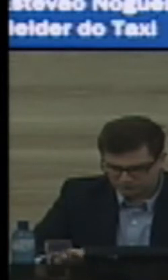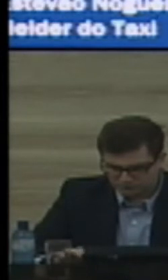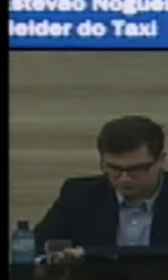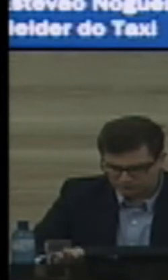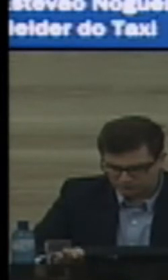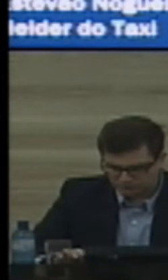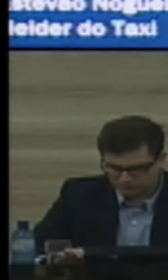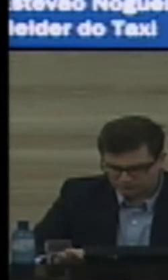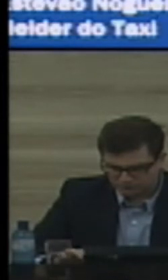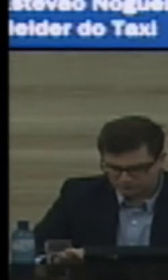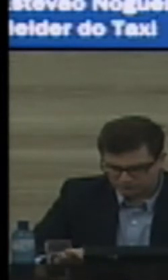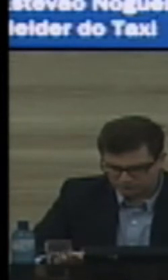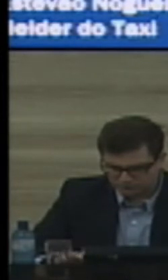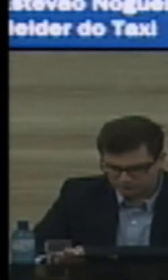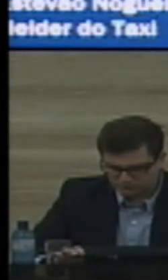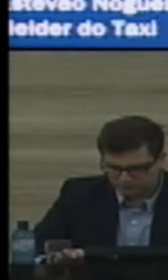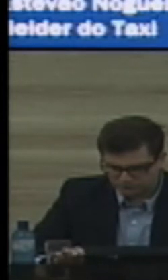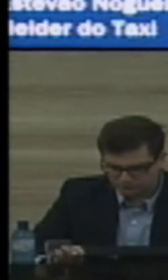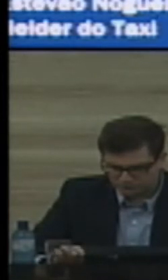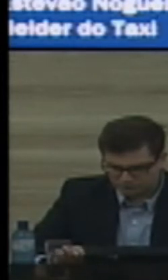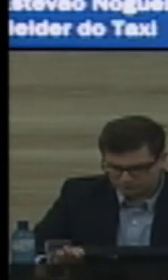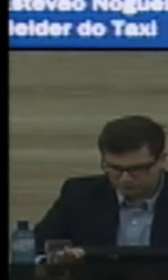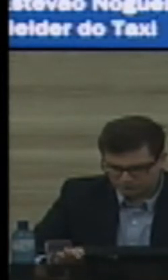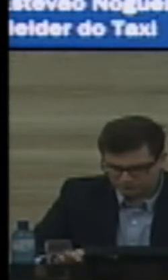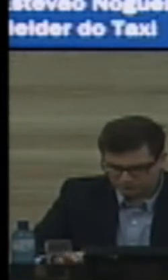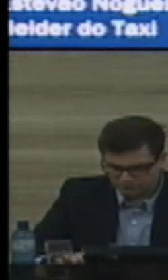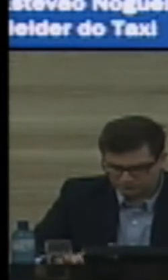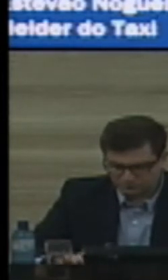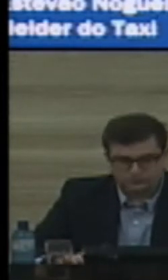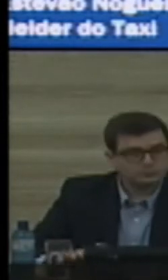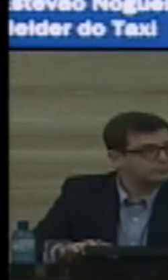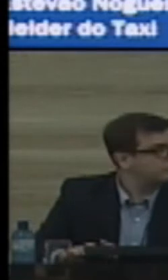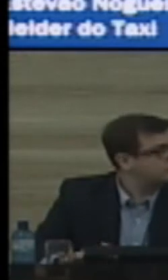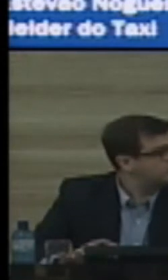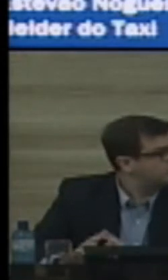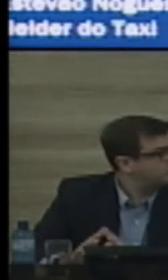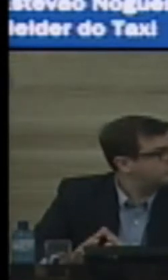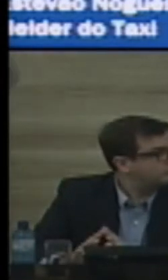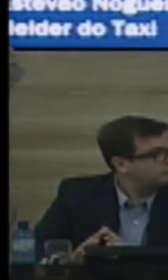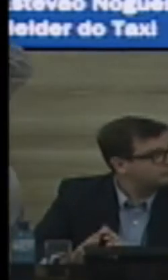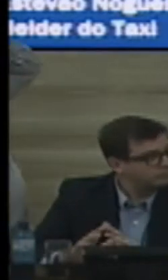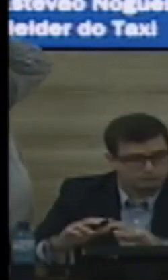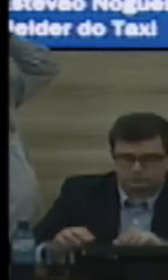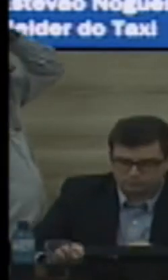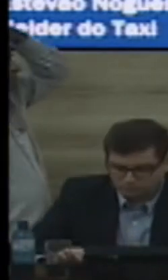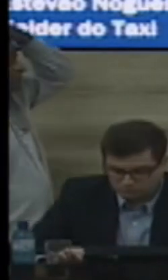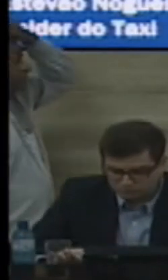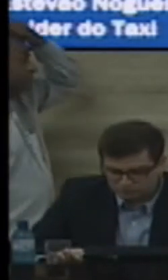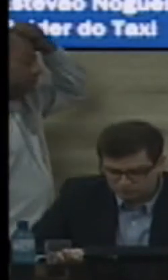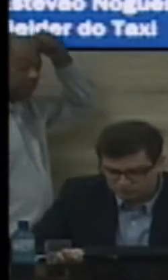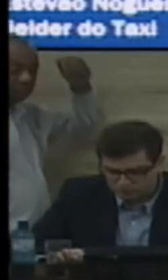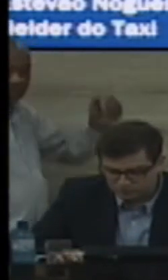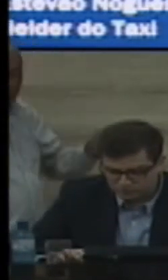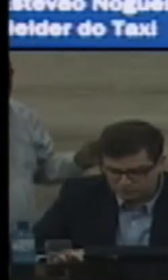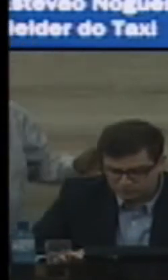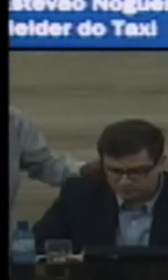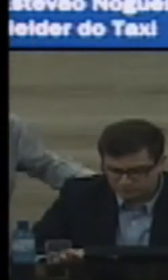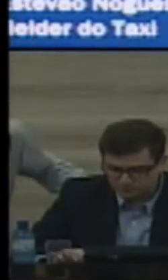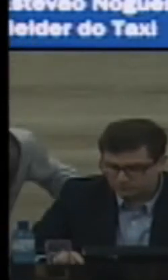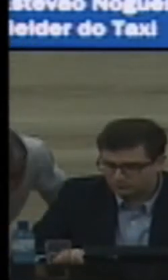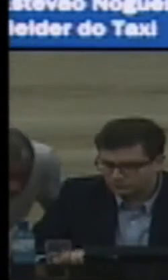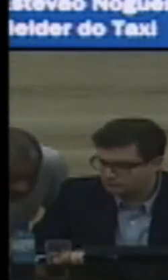Vereadora Carolina de Moraes Pontes. Em discussão. Manifesto interesse em discutir, presidente. Com a palavra, vereadora Carolina